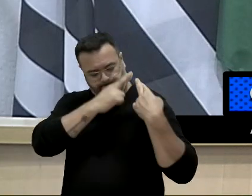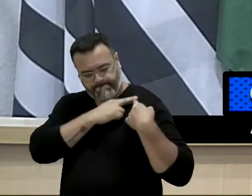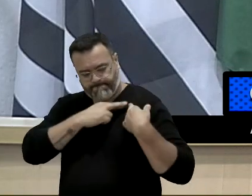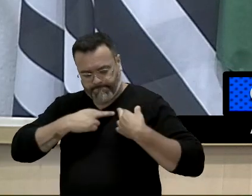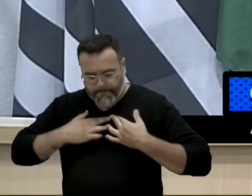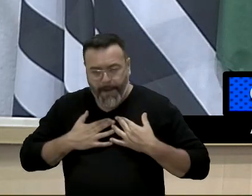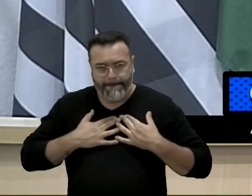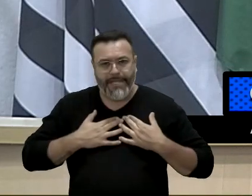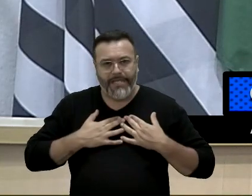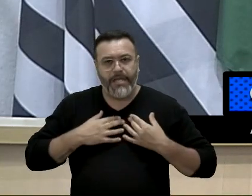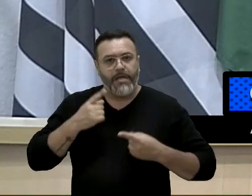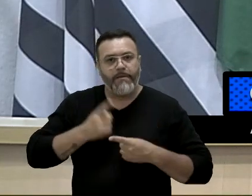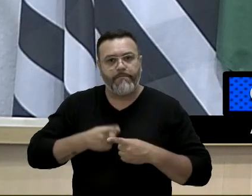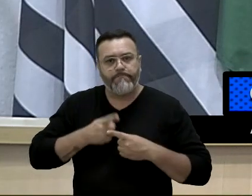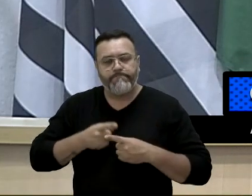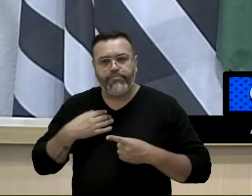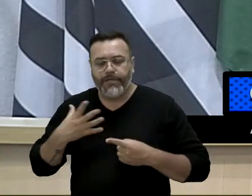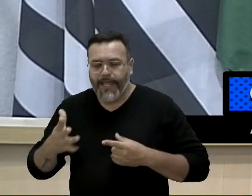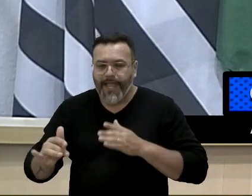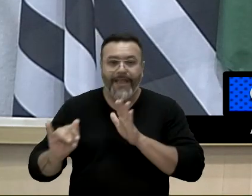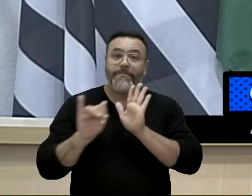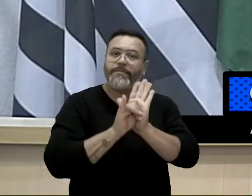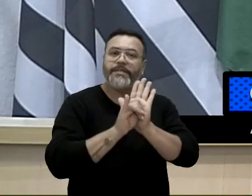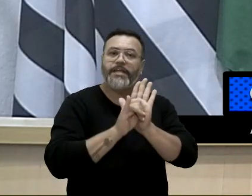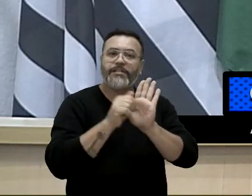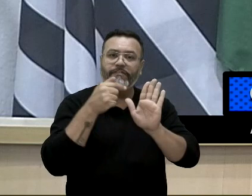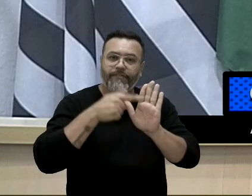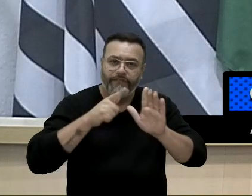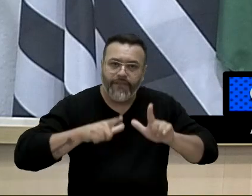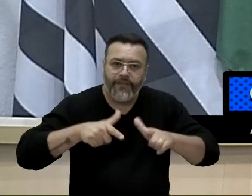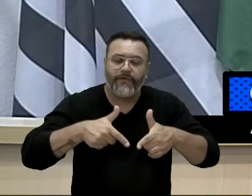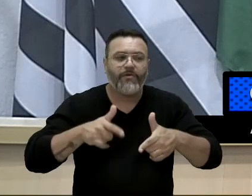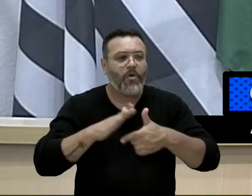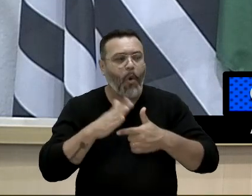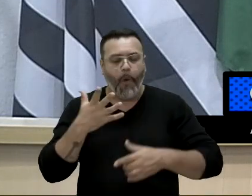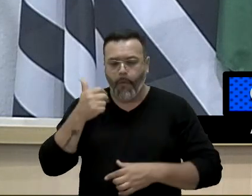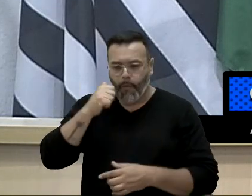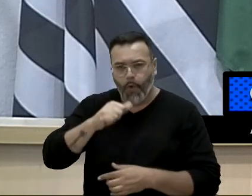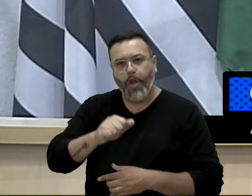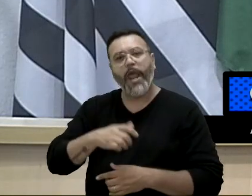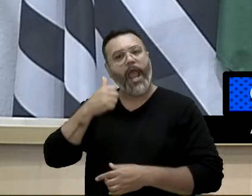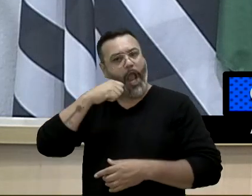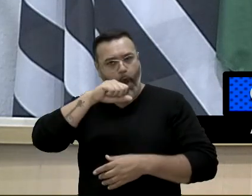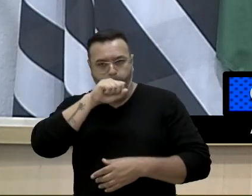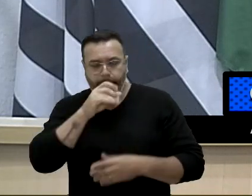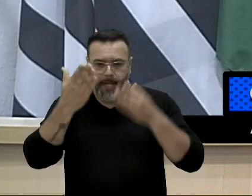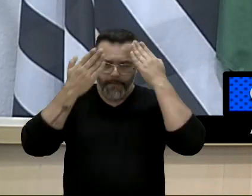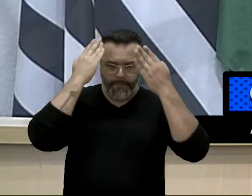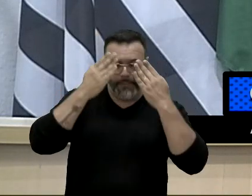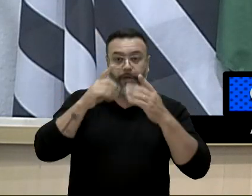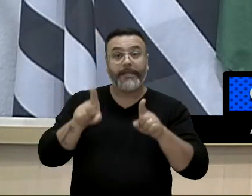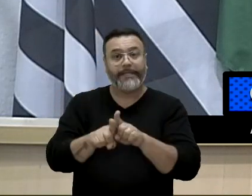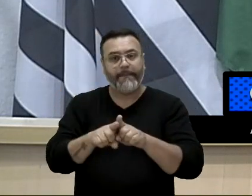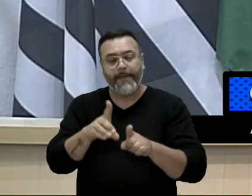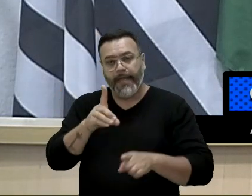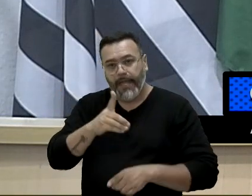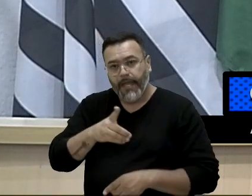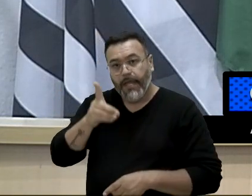diversas formas, né? Eu me identifiquei com a causa como mulher, como mãe, como psicóloga e como doula,